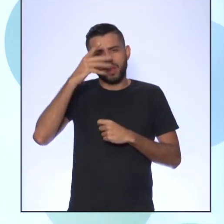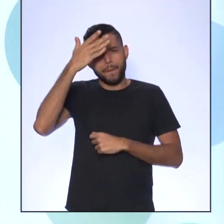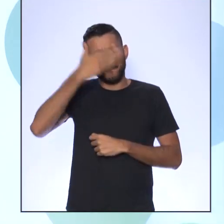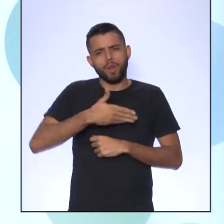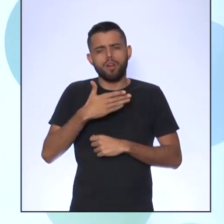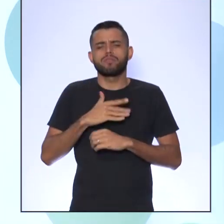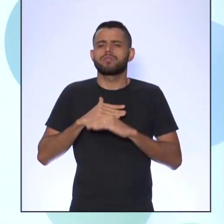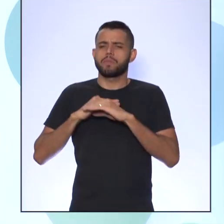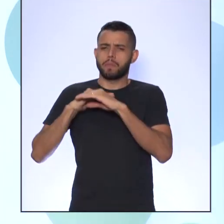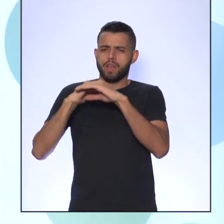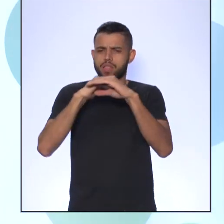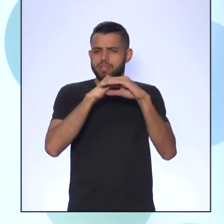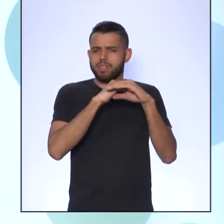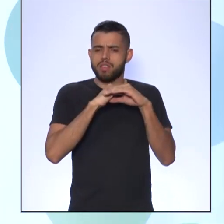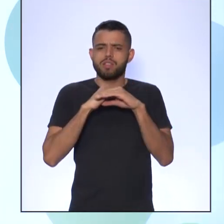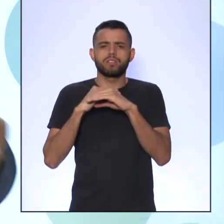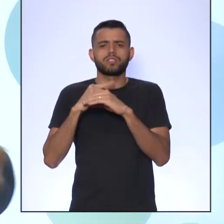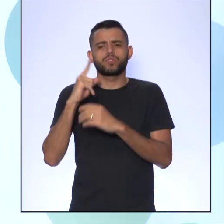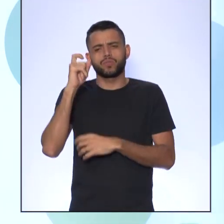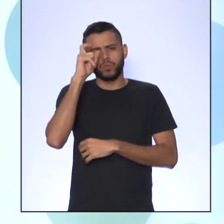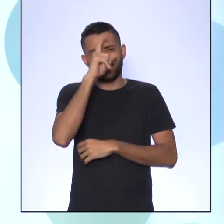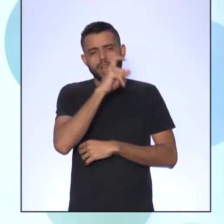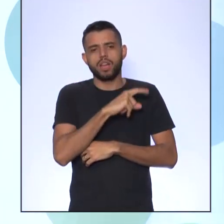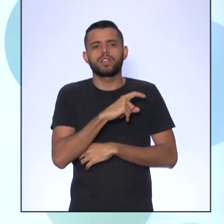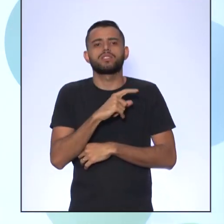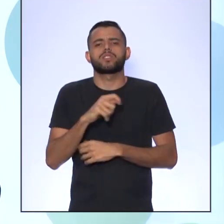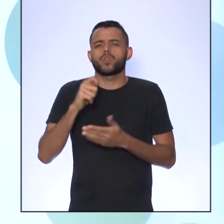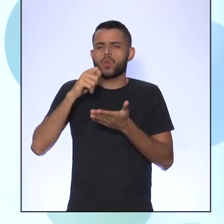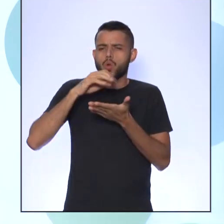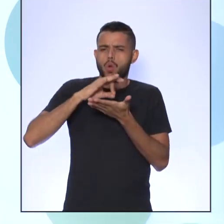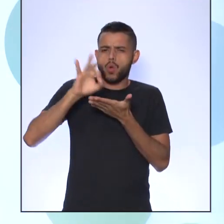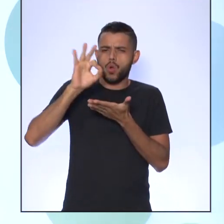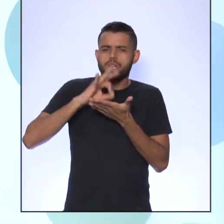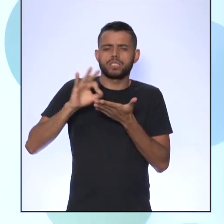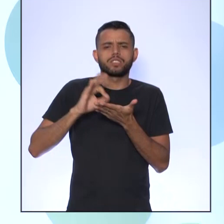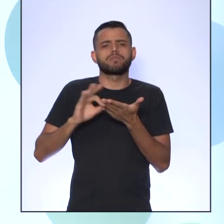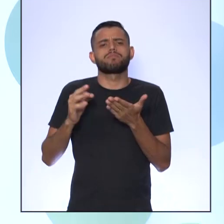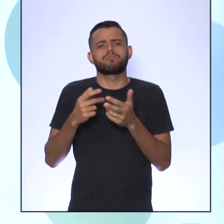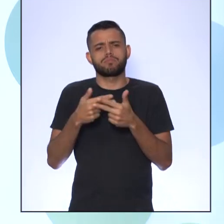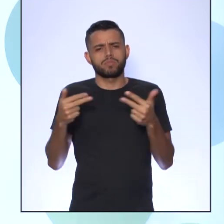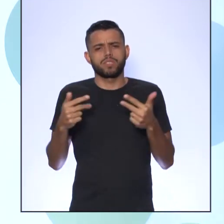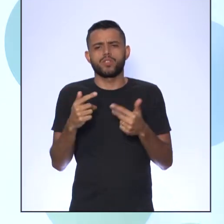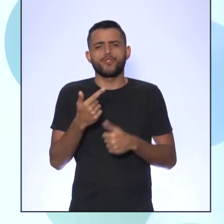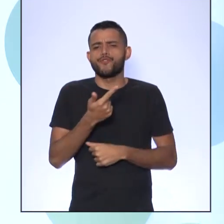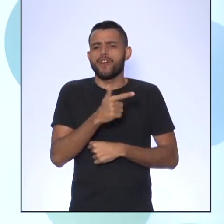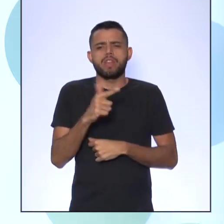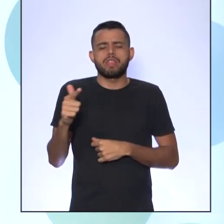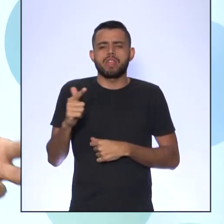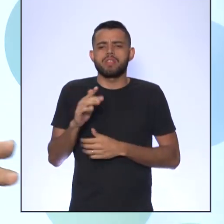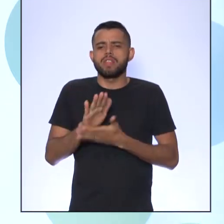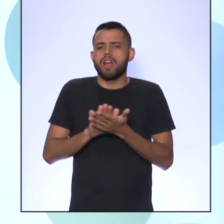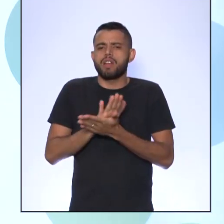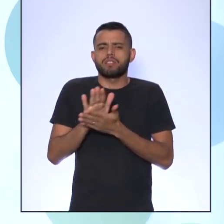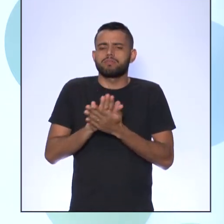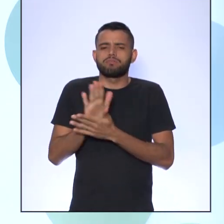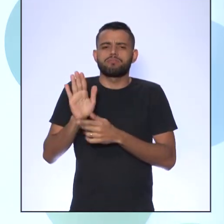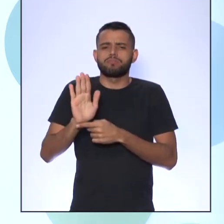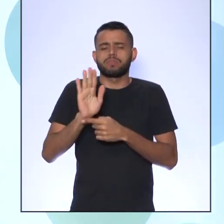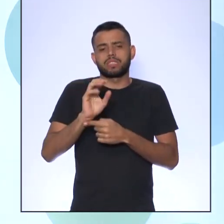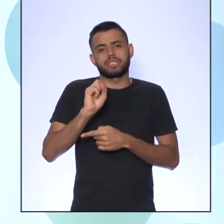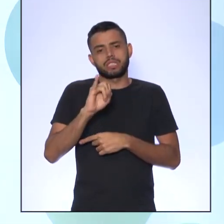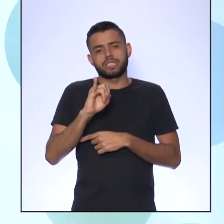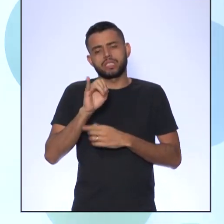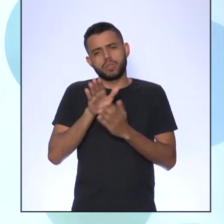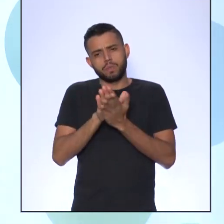padrões de dificuldade, o sistema de correção corrige eventuais desvios, enfim, não haverá nenhum tipo de favorecimento se fizer pelo impresso